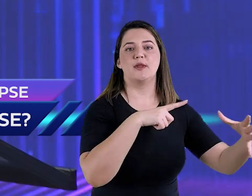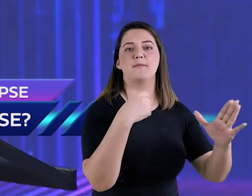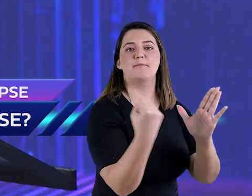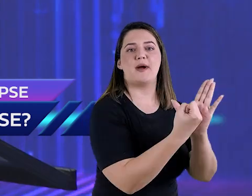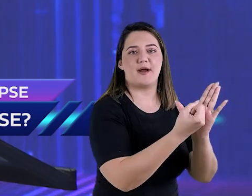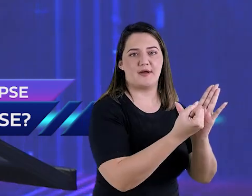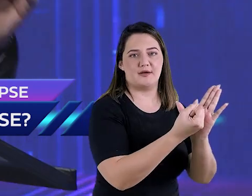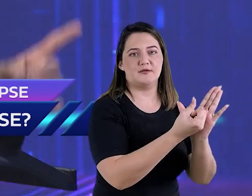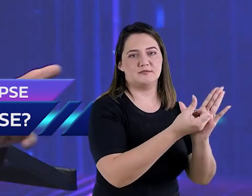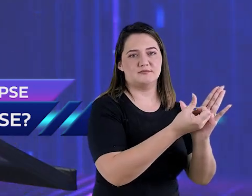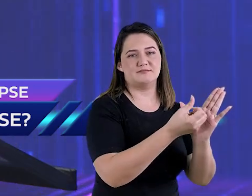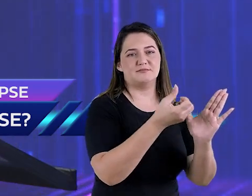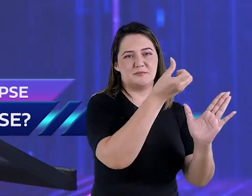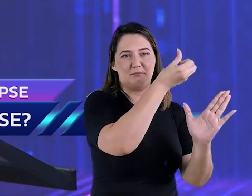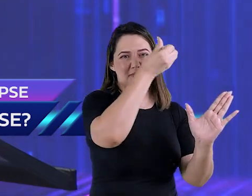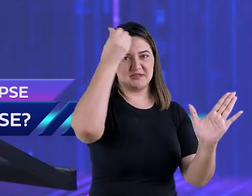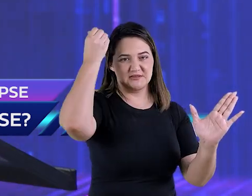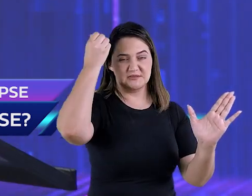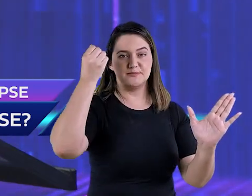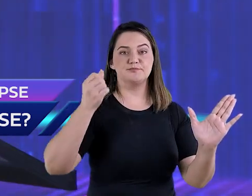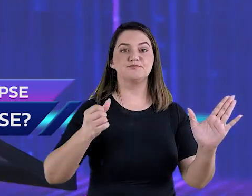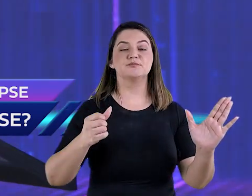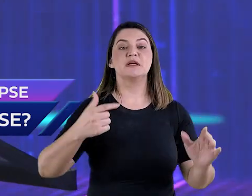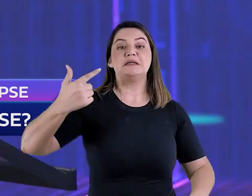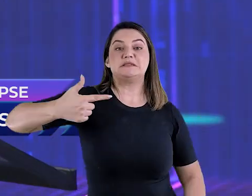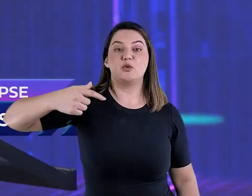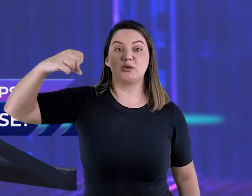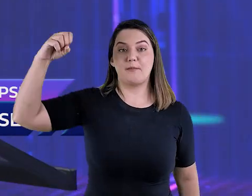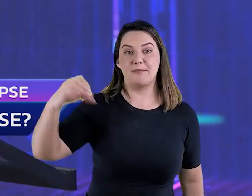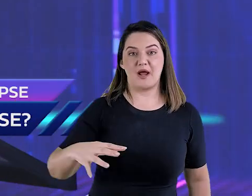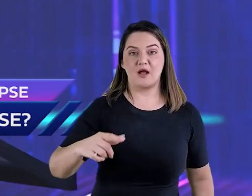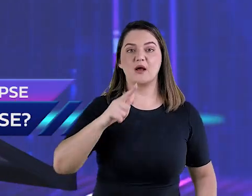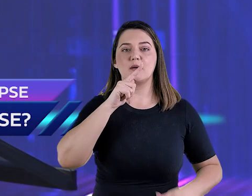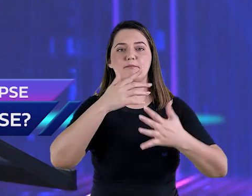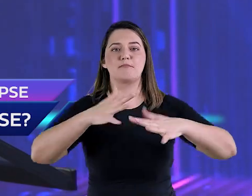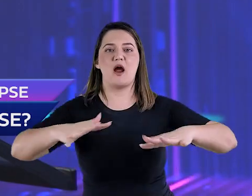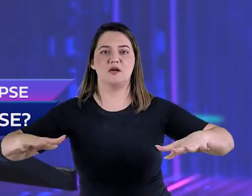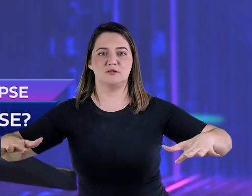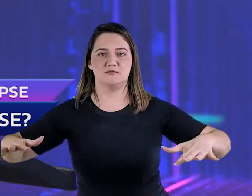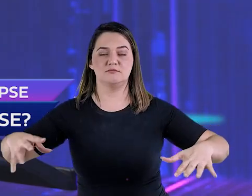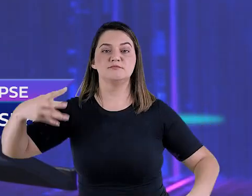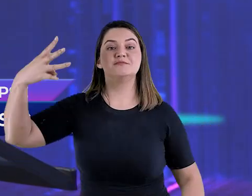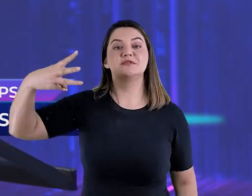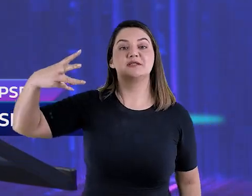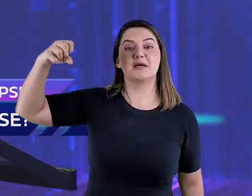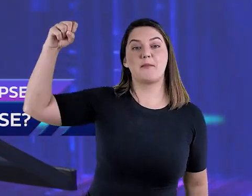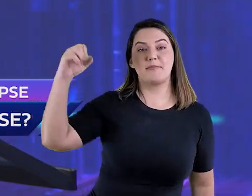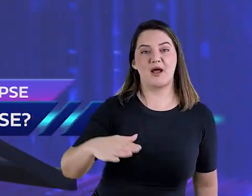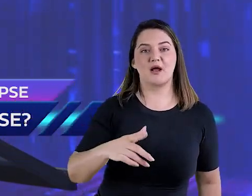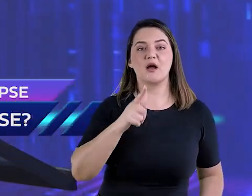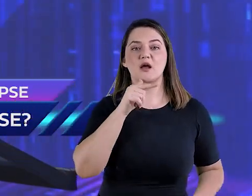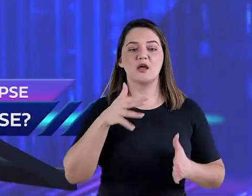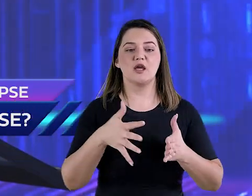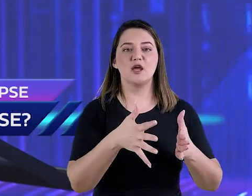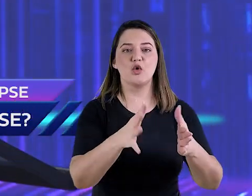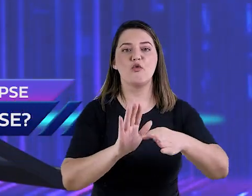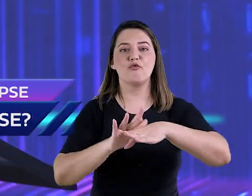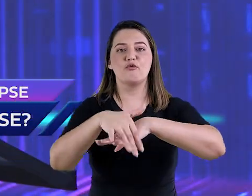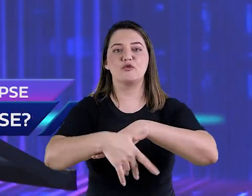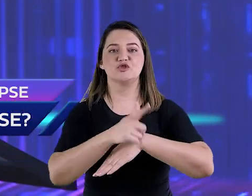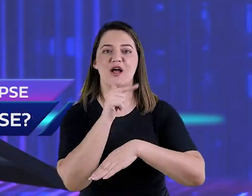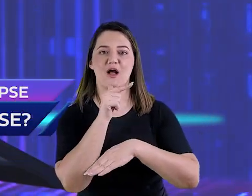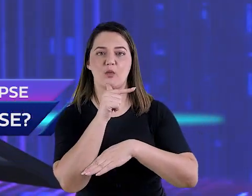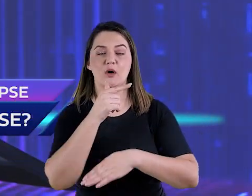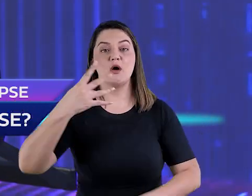praga cairá sobre o mar. A terceira praga cairá sobre os rios e as fontes das águas. A quarta